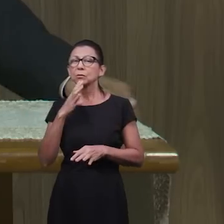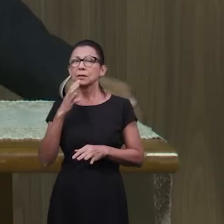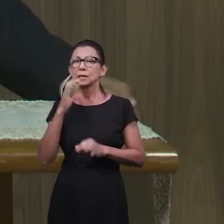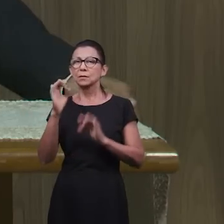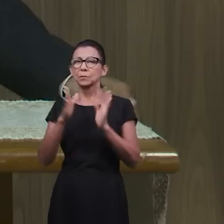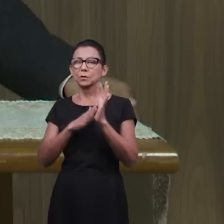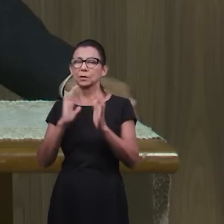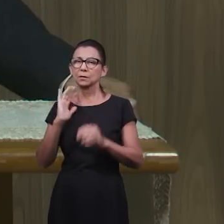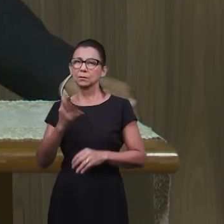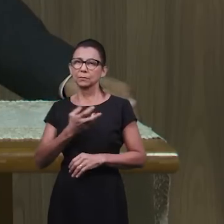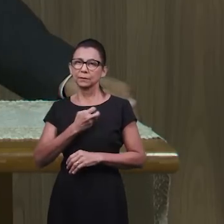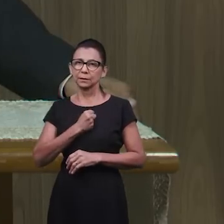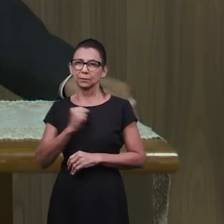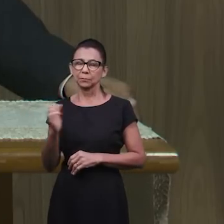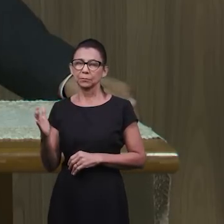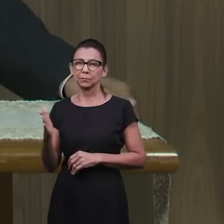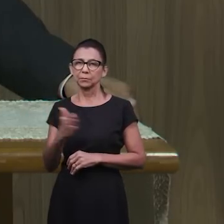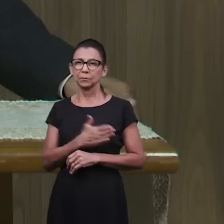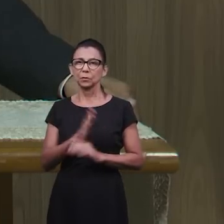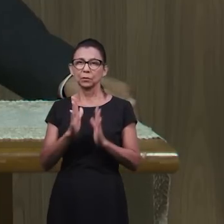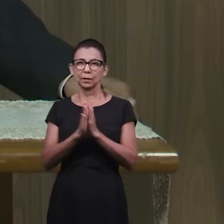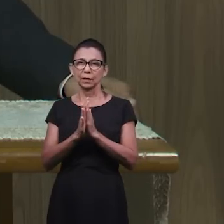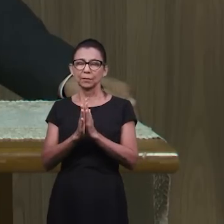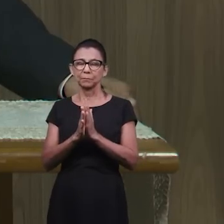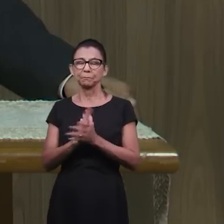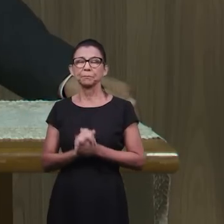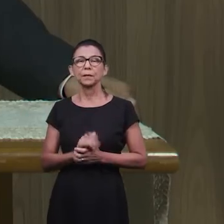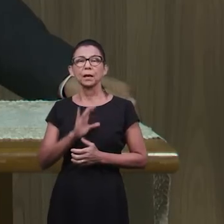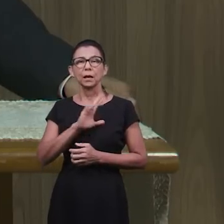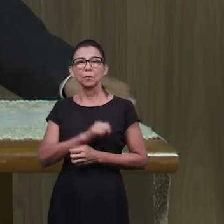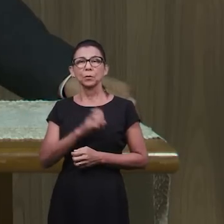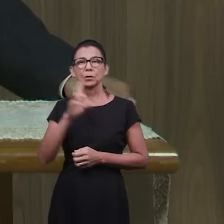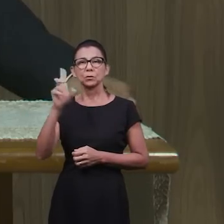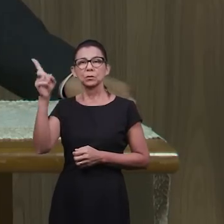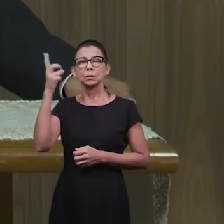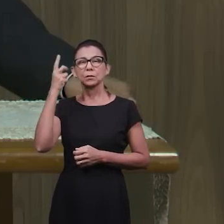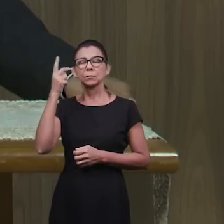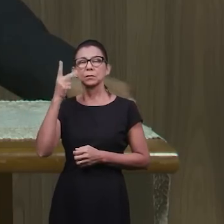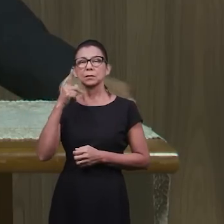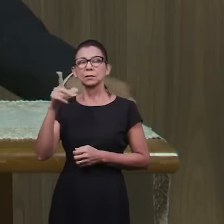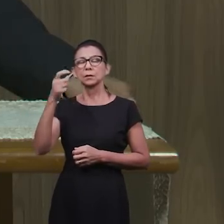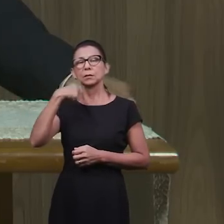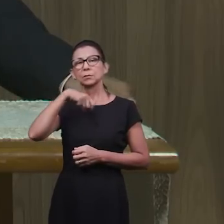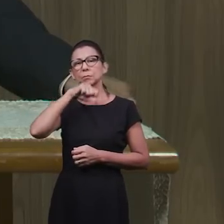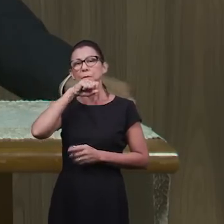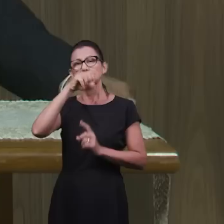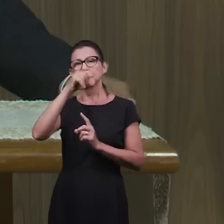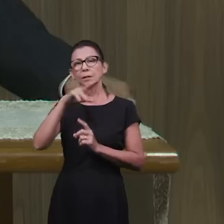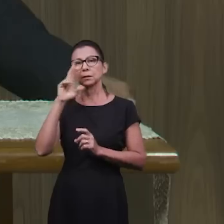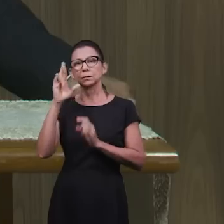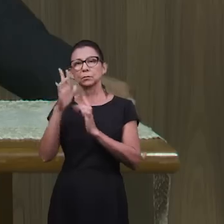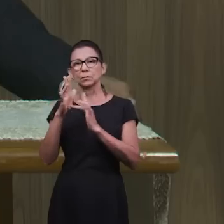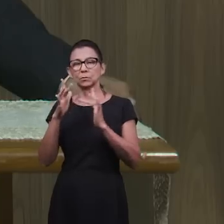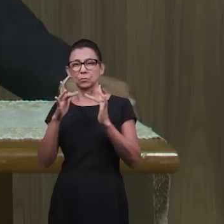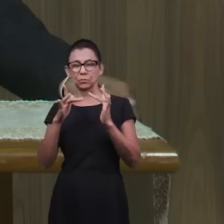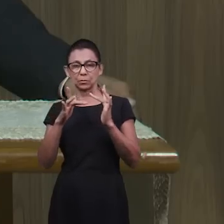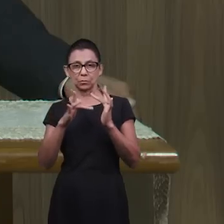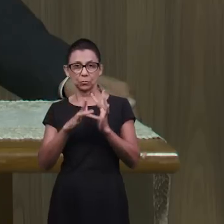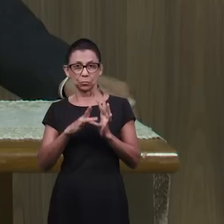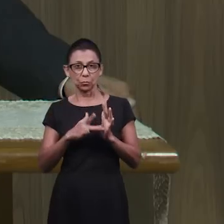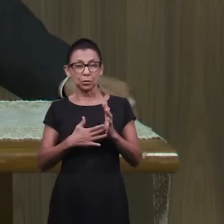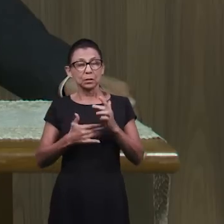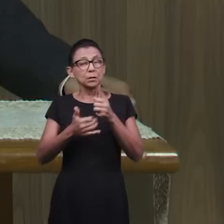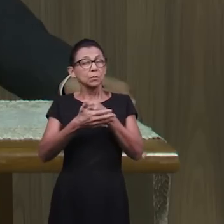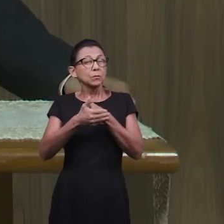nós dizemos que o amor de Deus, o nosso eterno Pai, a graça maravilhosa, salvadora do Senhor Jesus, as